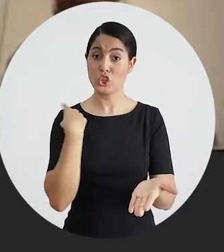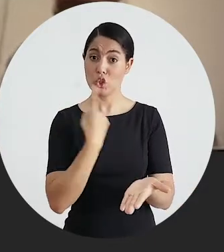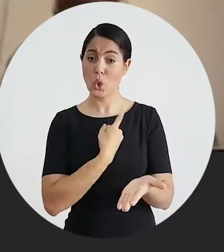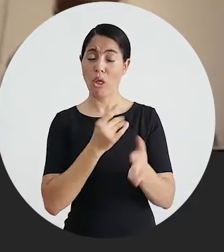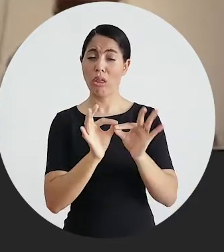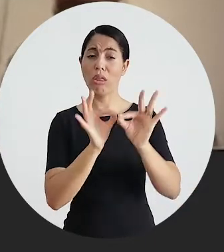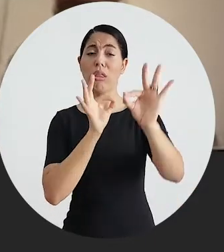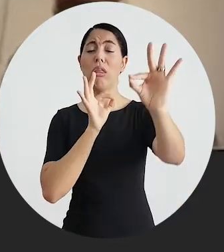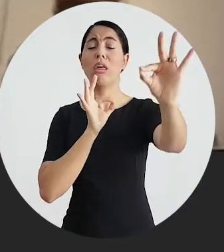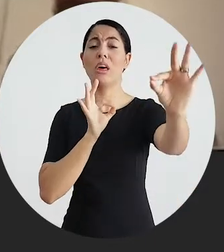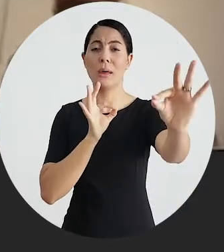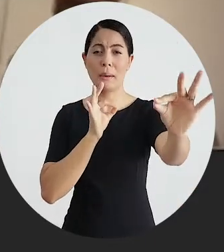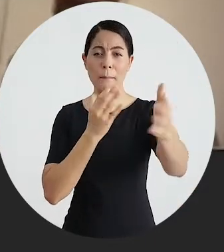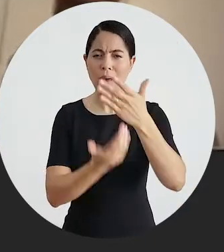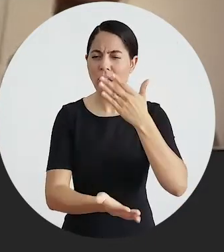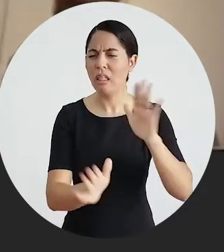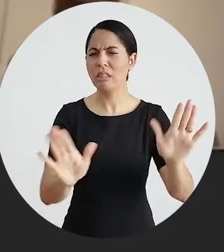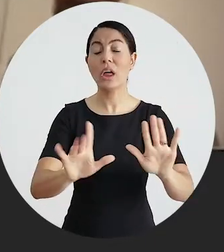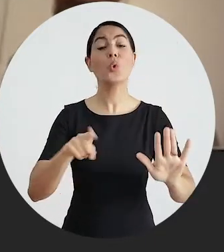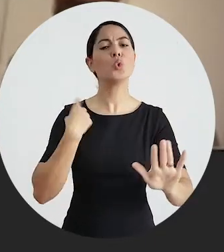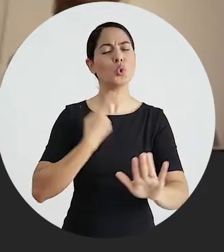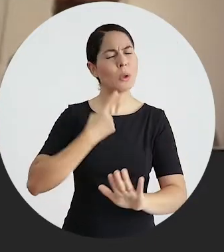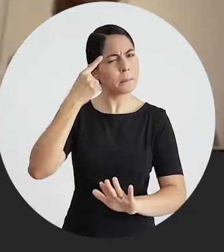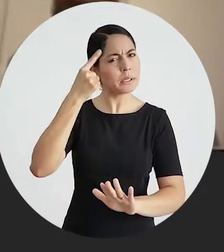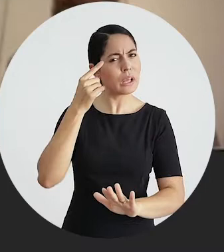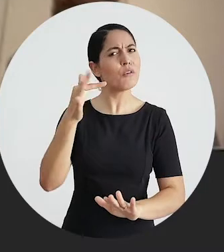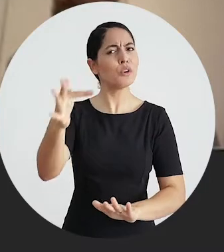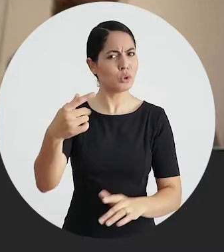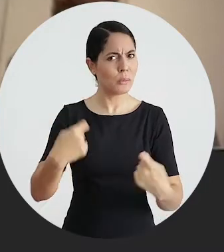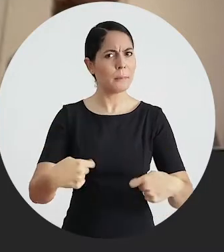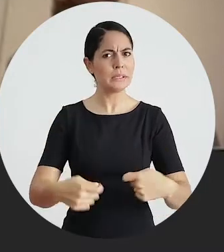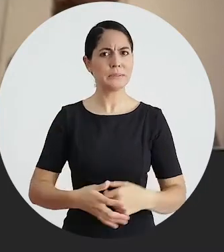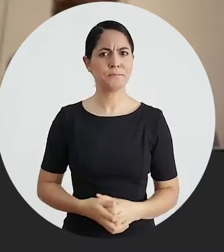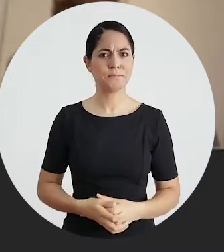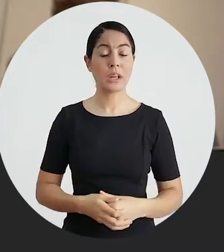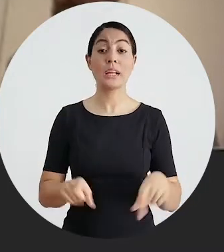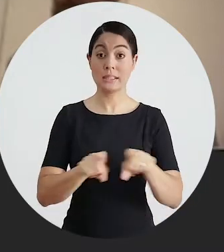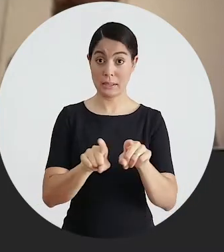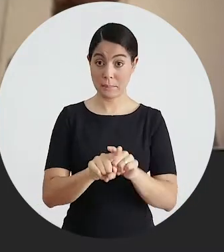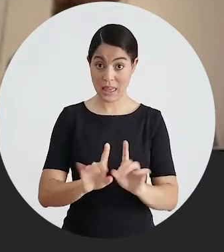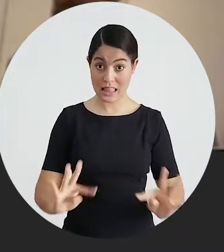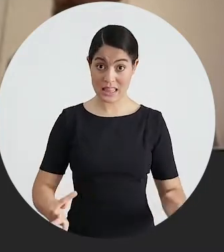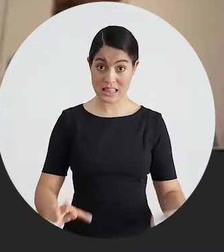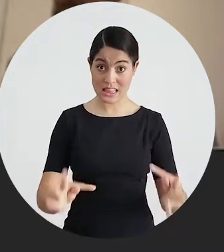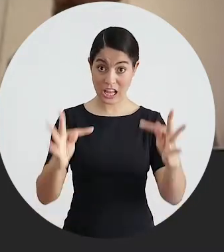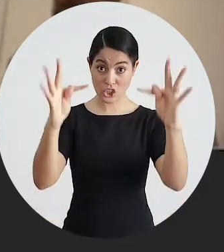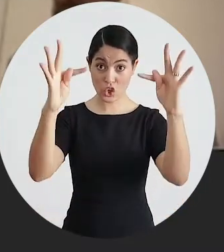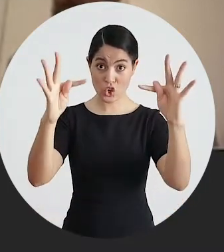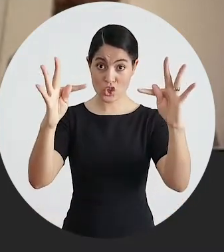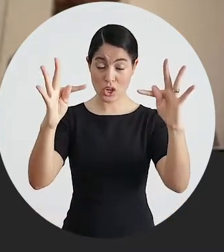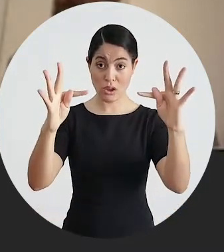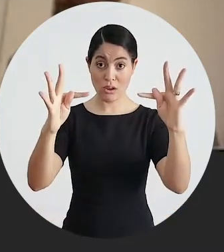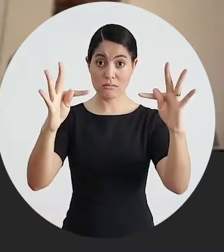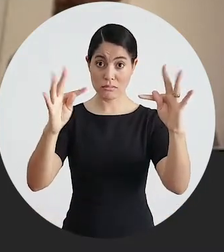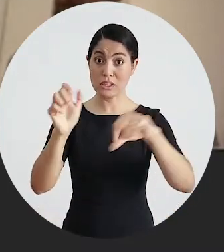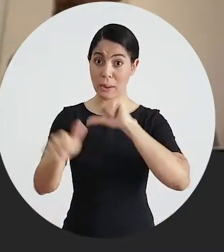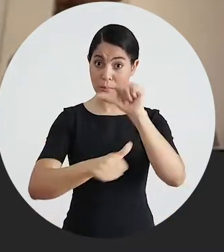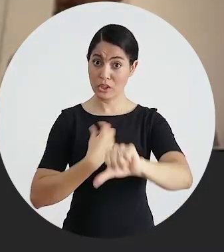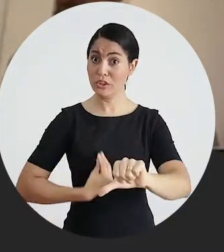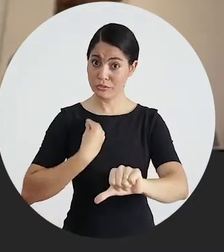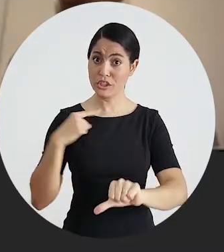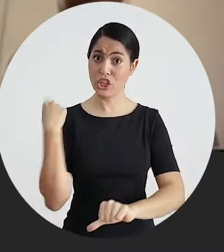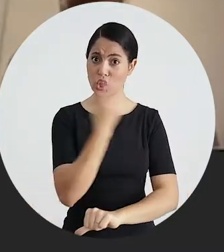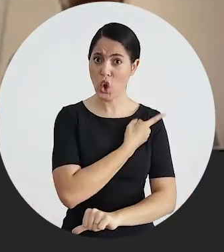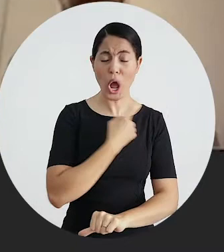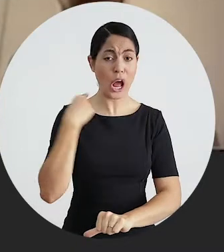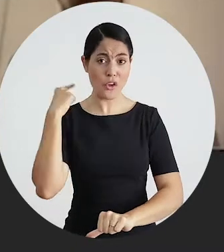prazo. Acho que a tecnologia está mudando significativamente a vida de todos nós, advogados ou não,